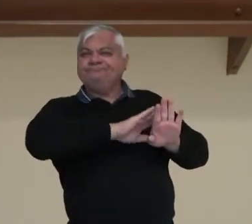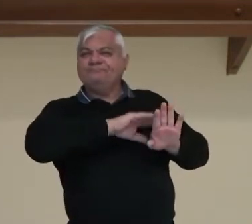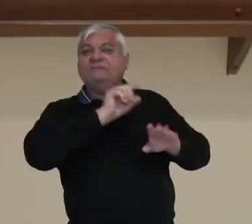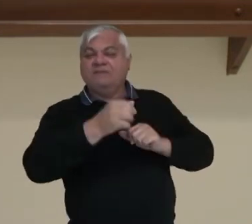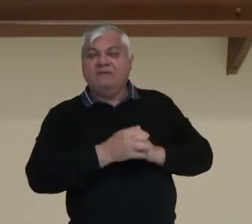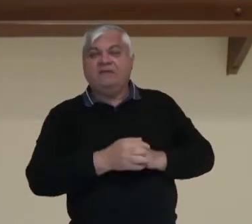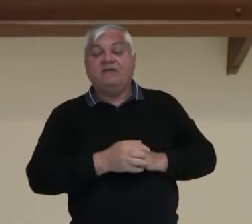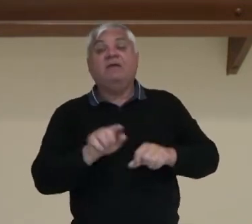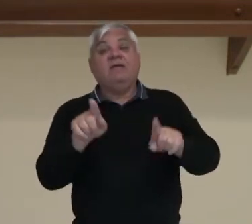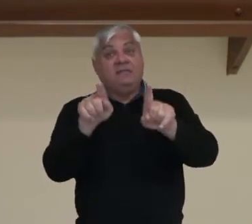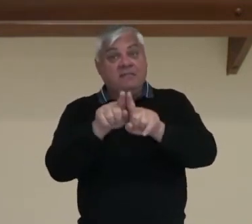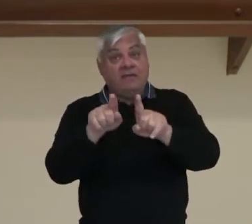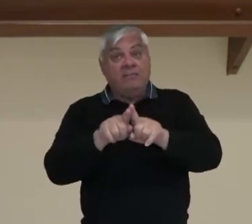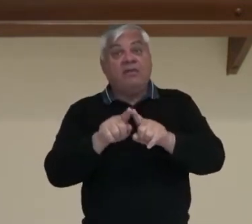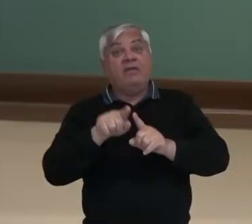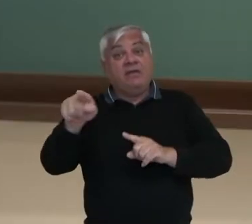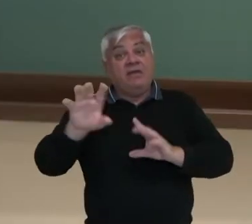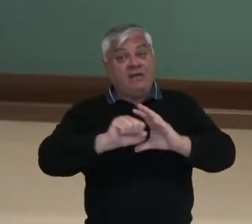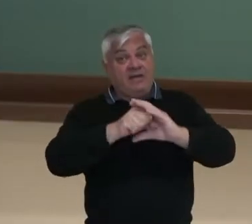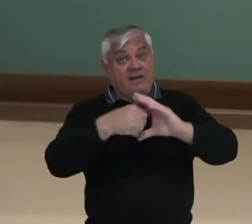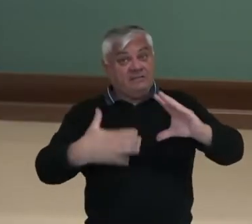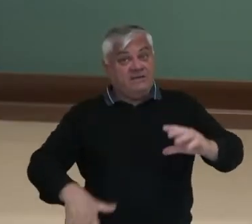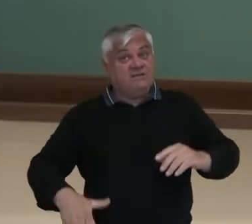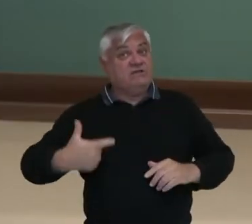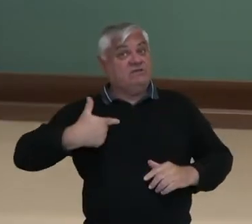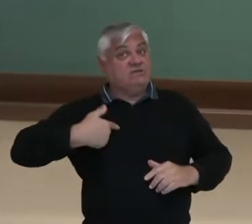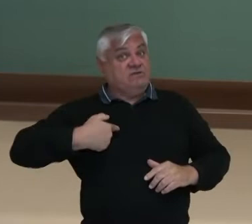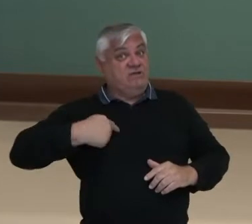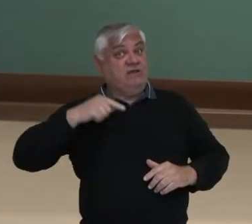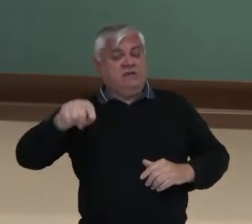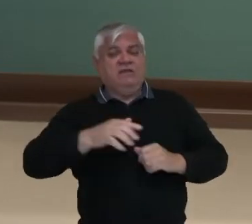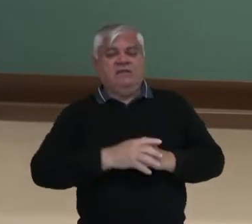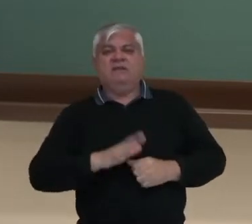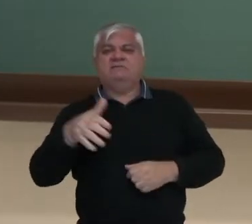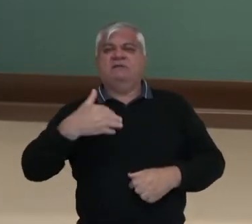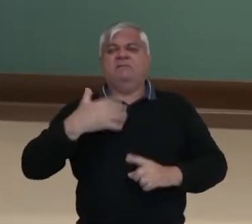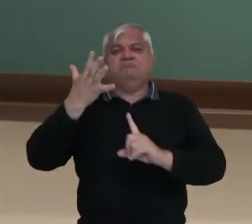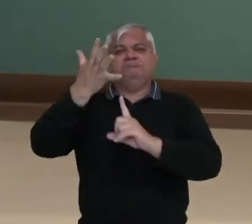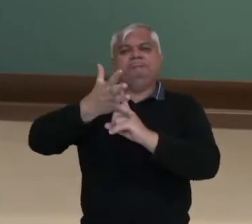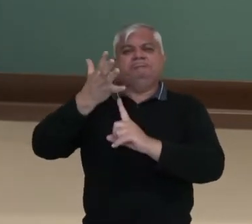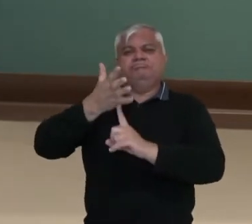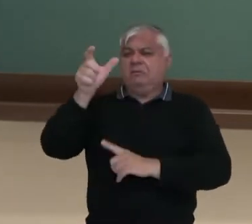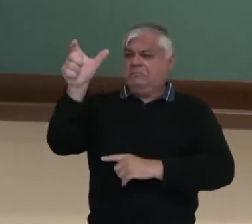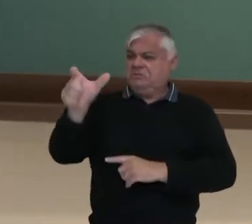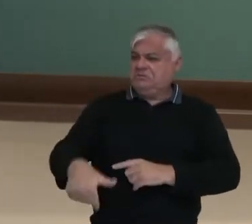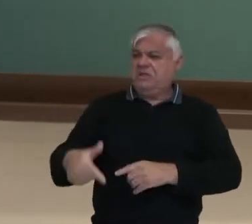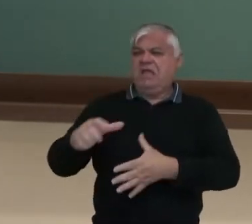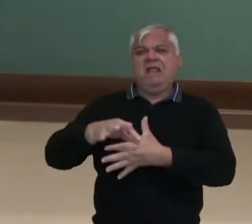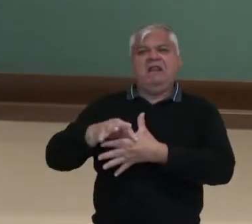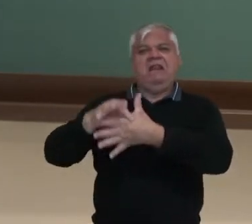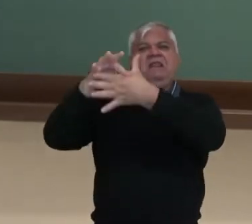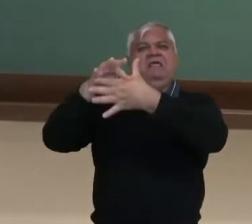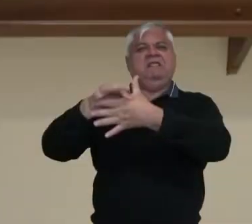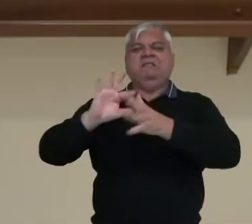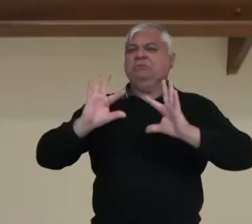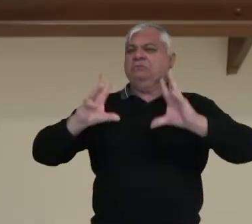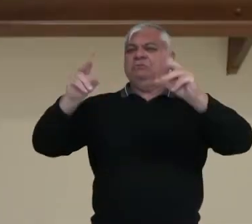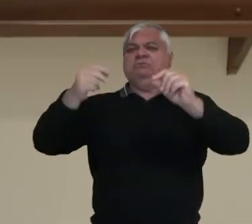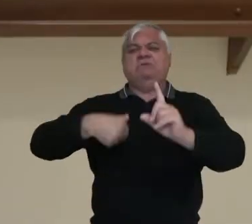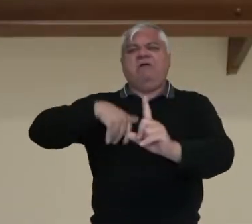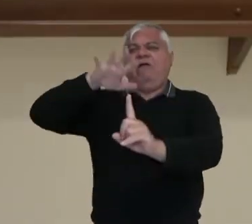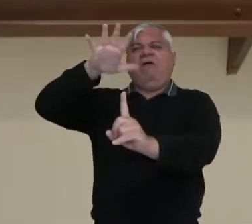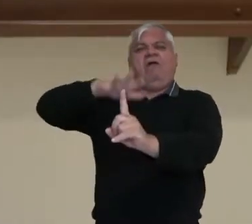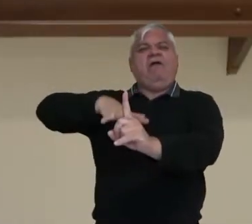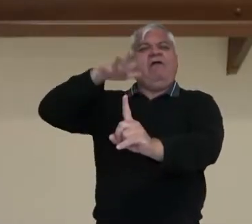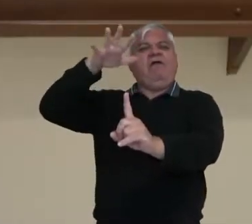característica muito importante dentro de regimes totalitários, o culto à personalidade do líder, onde todos devem venerar